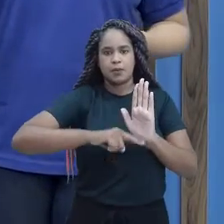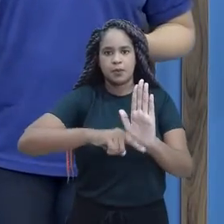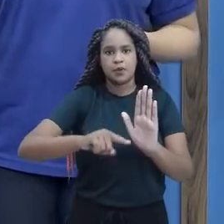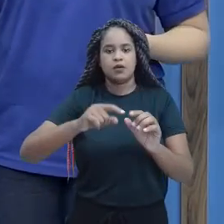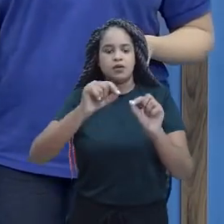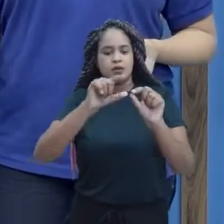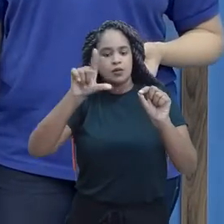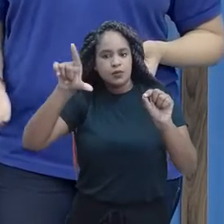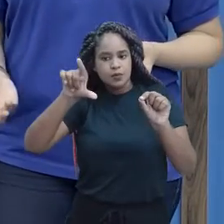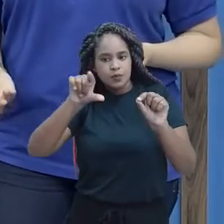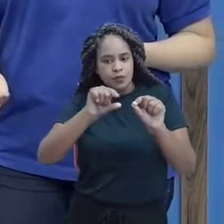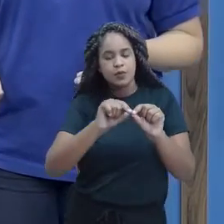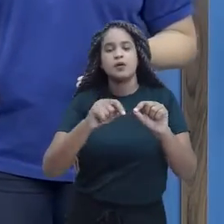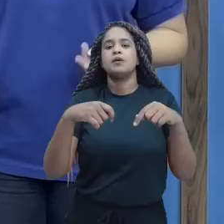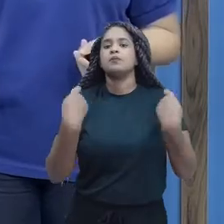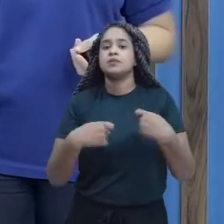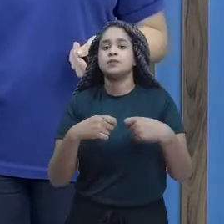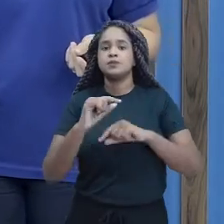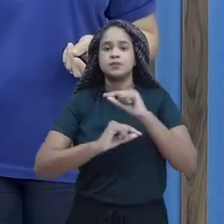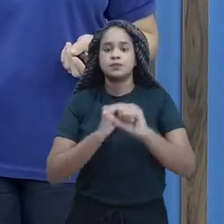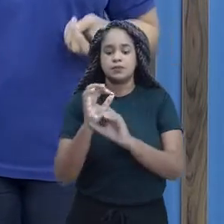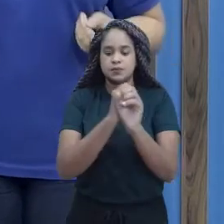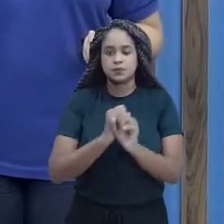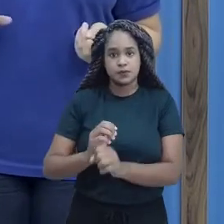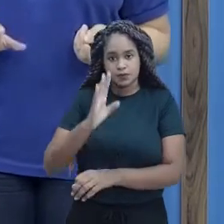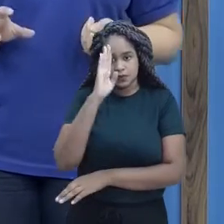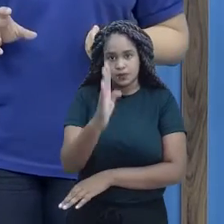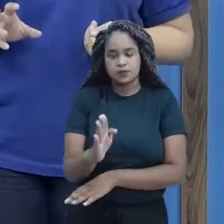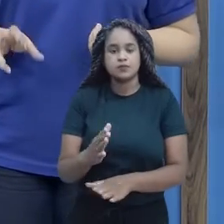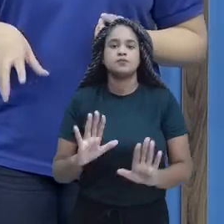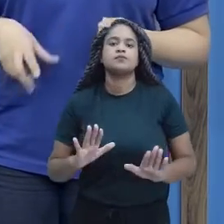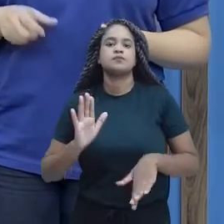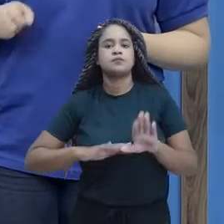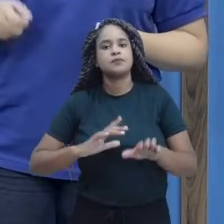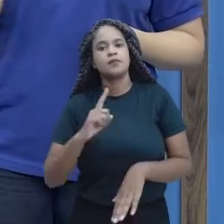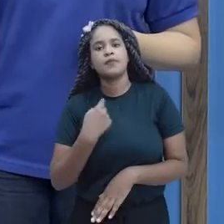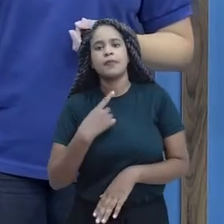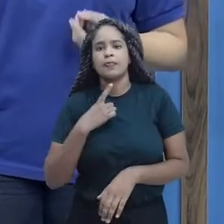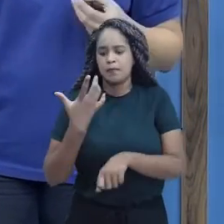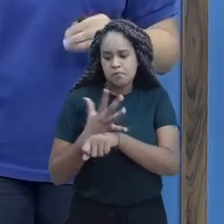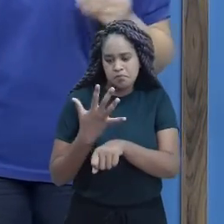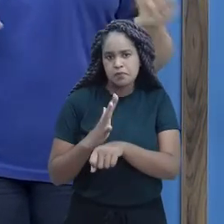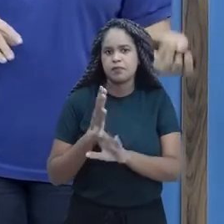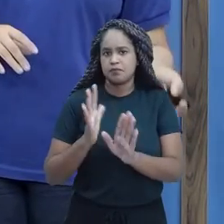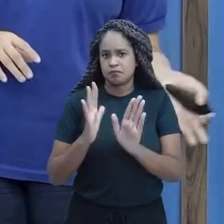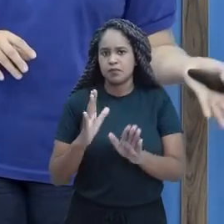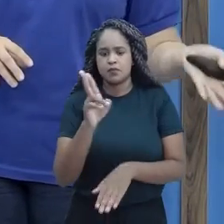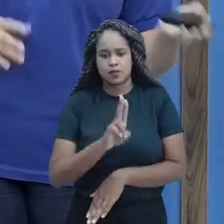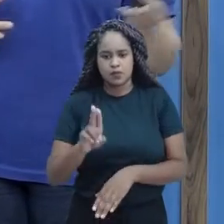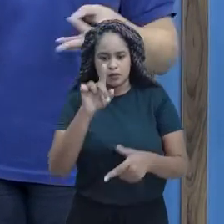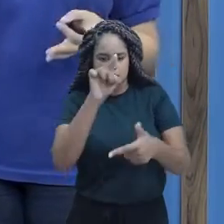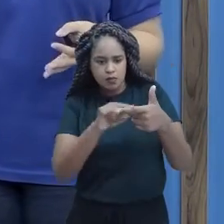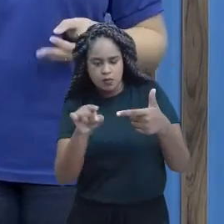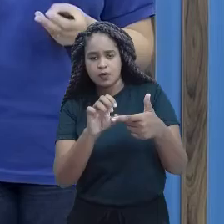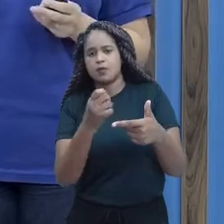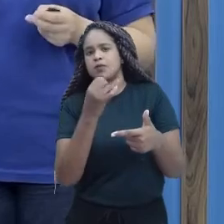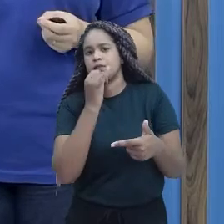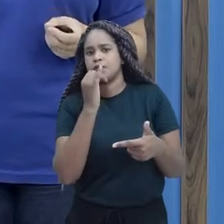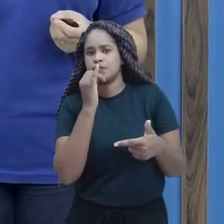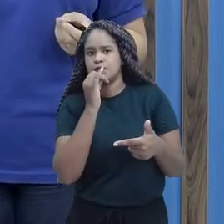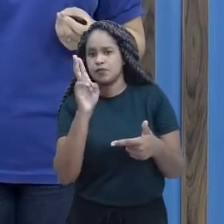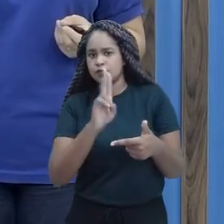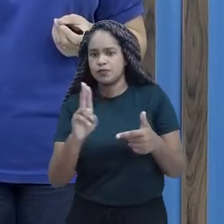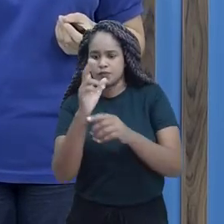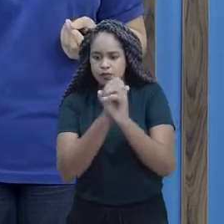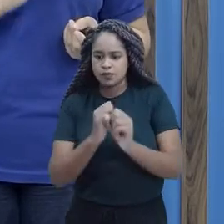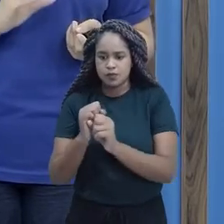pouco mais objetiva de ser calculado isso, né? Por mais que a gente tenha praticidade utilizando a fração ou utilizando as contas